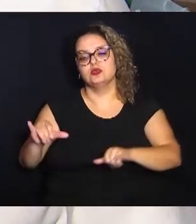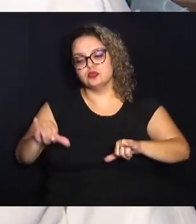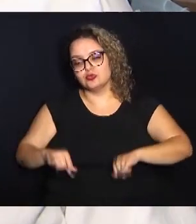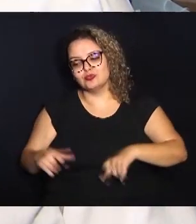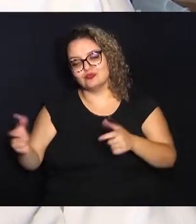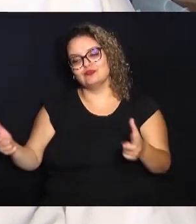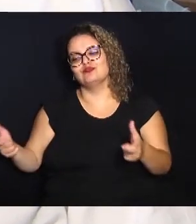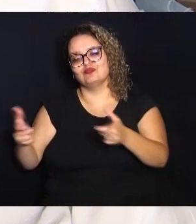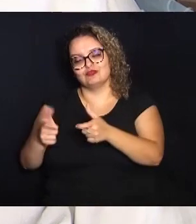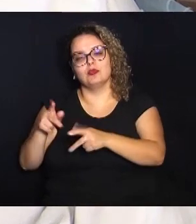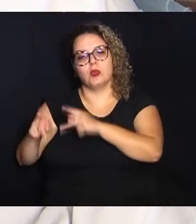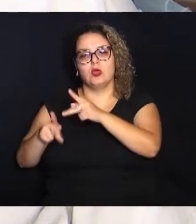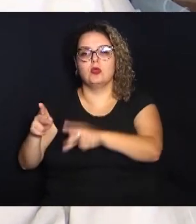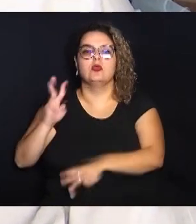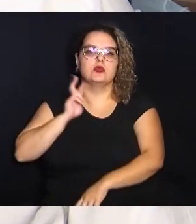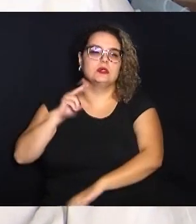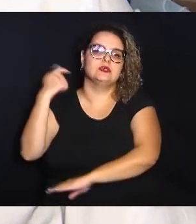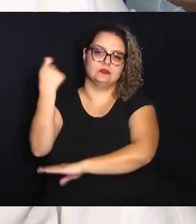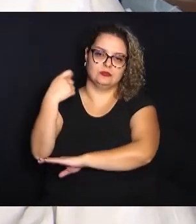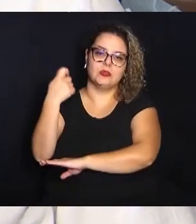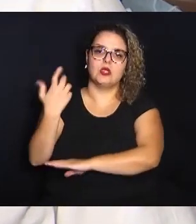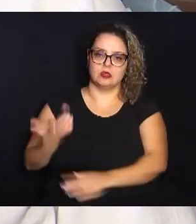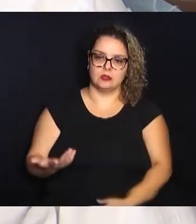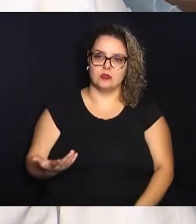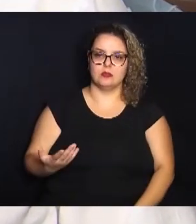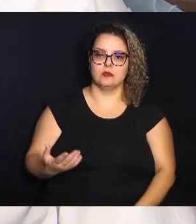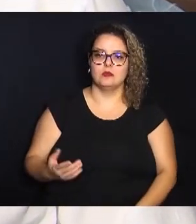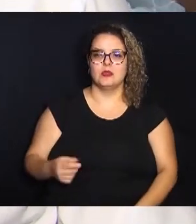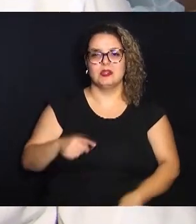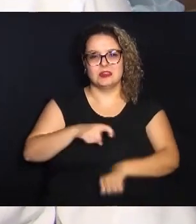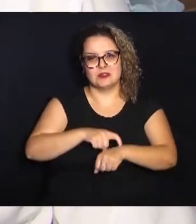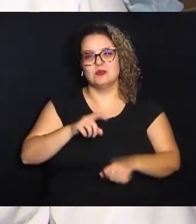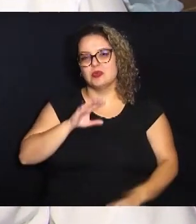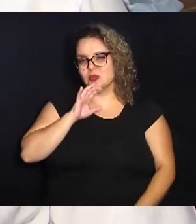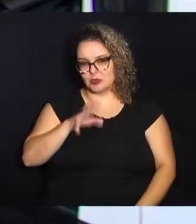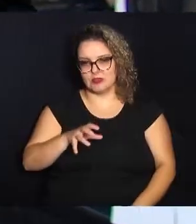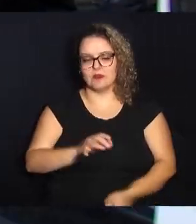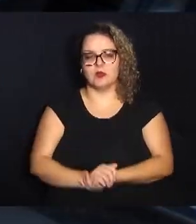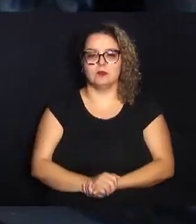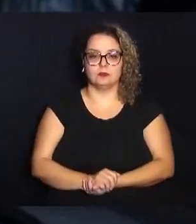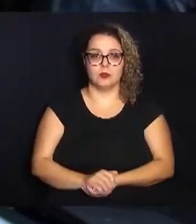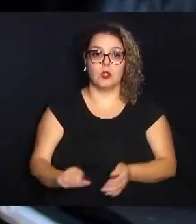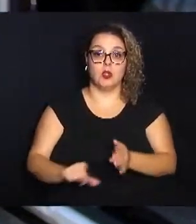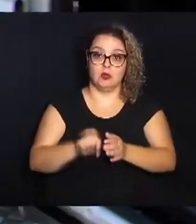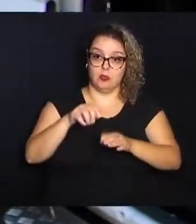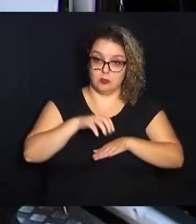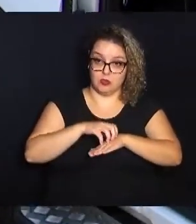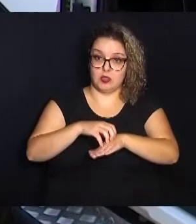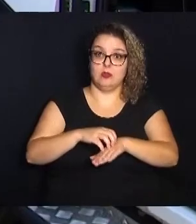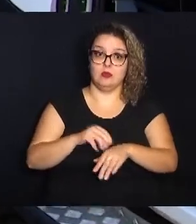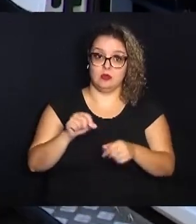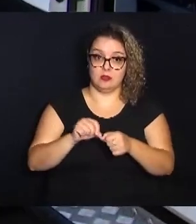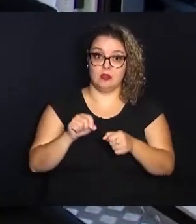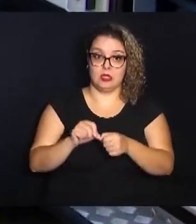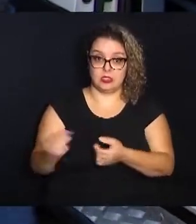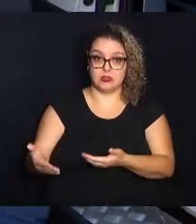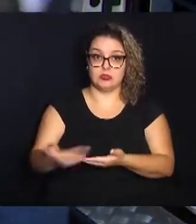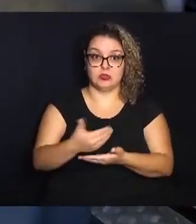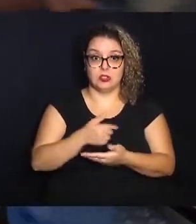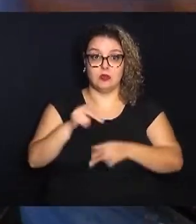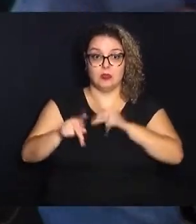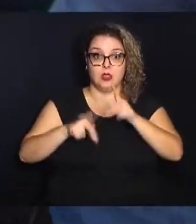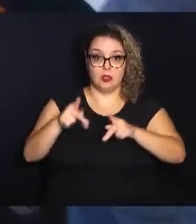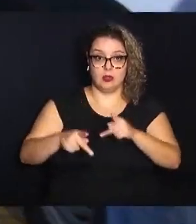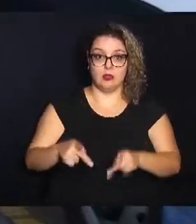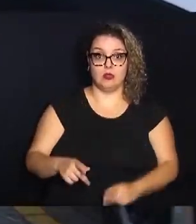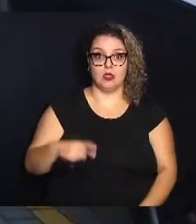o sofrimento da população do Rio Grande do Sul que passa por esse momento terrível o primeiro envio feito com arrecadações para a